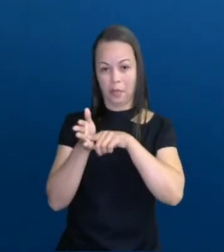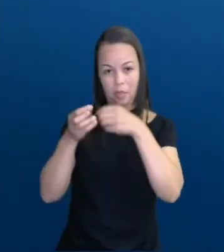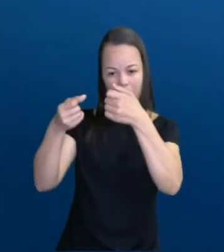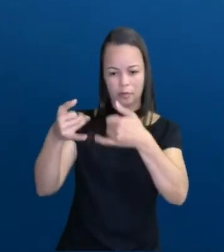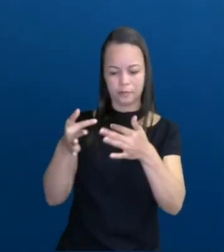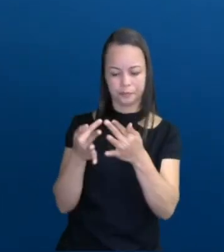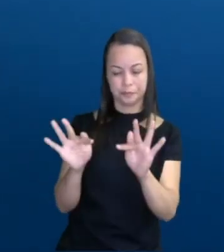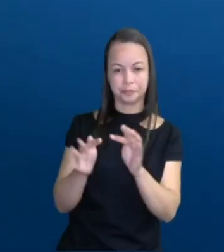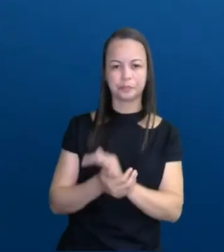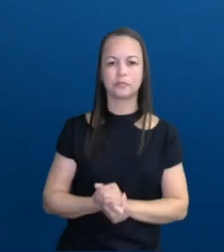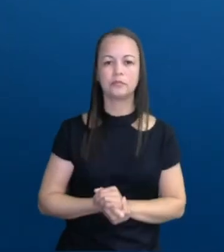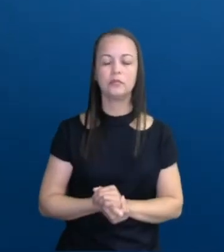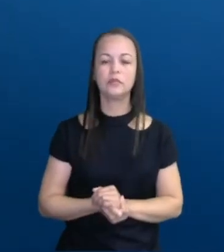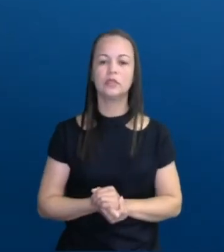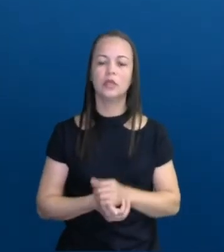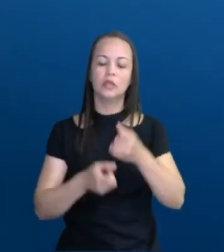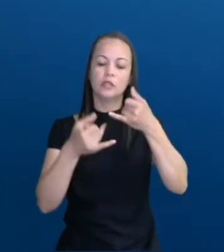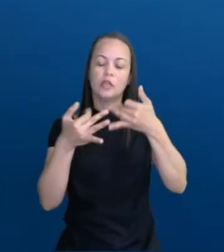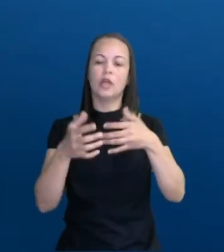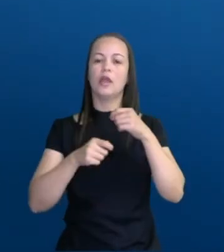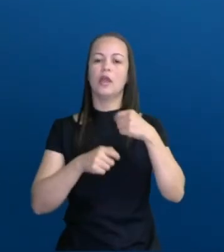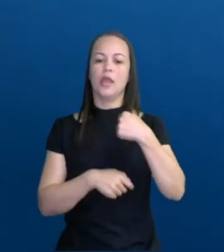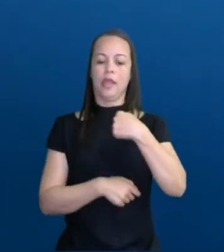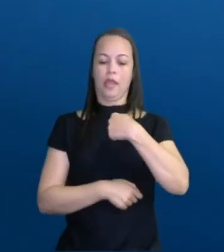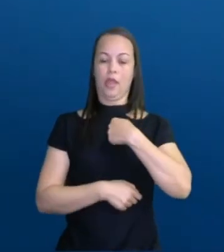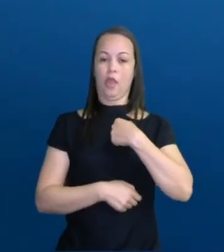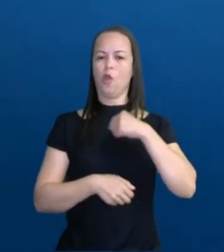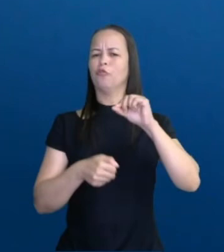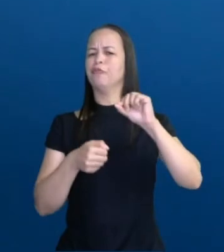digo assim, eu fiz.